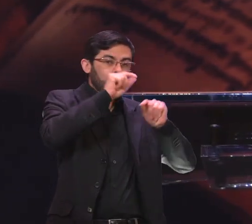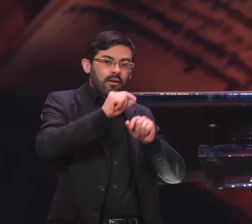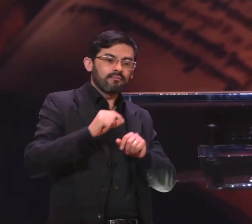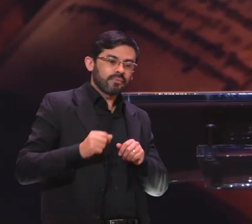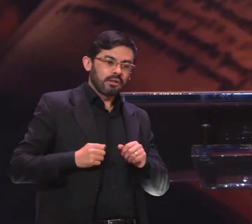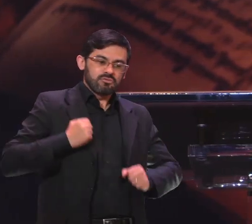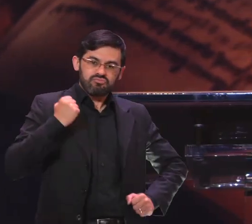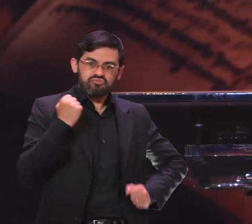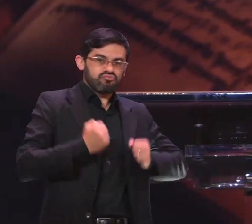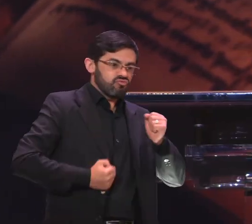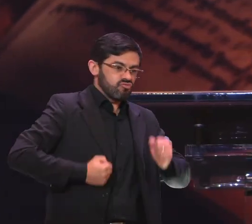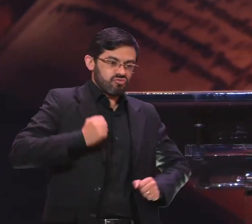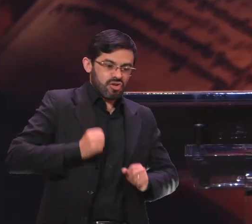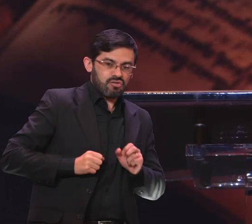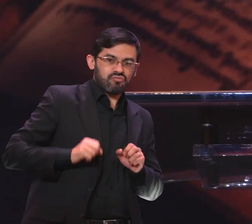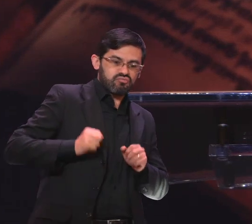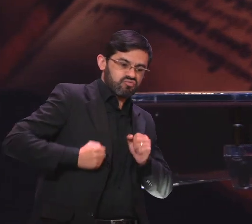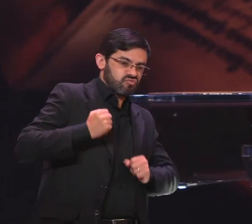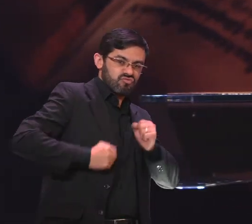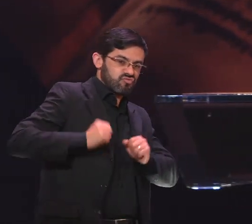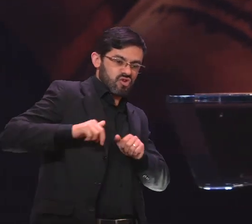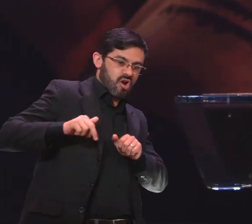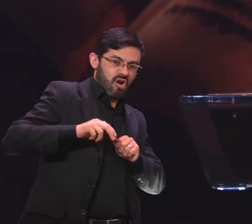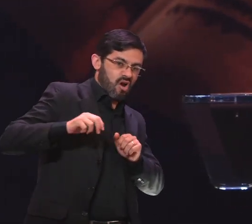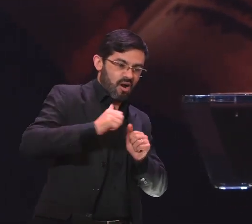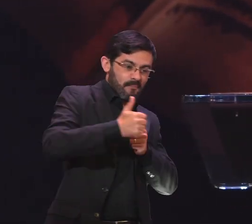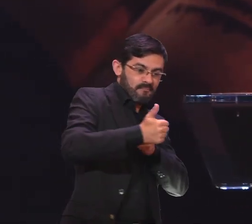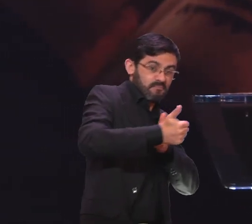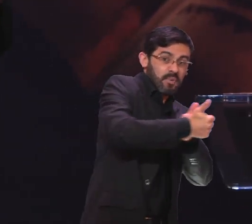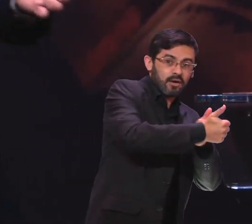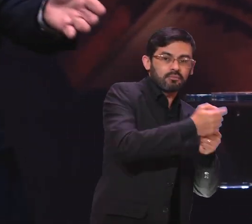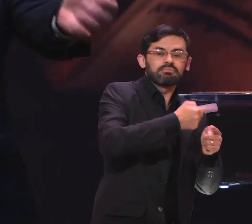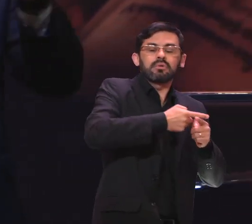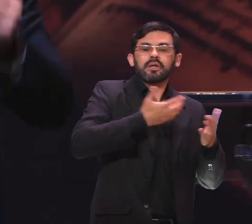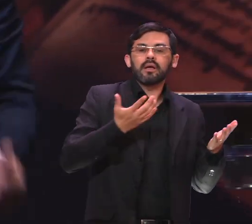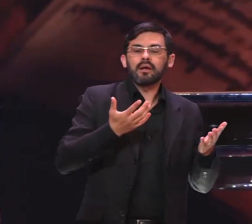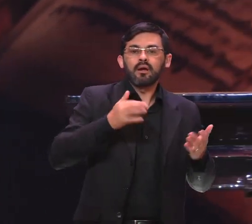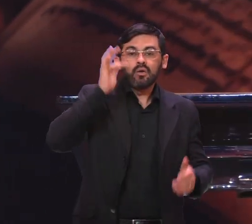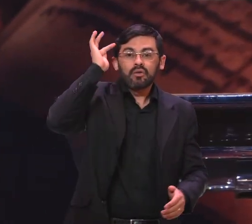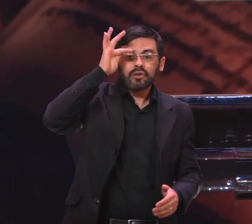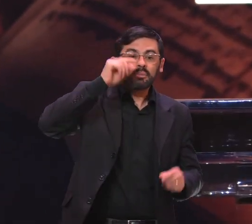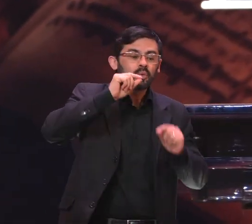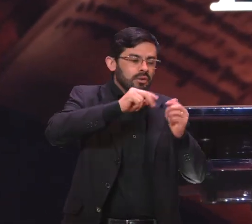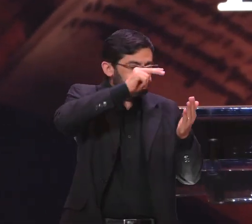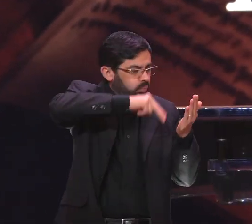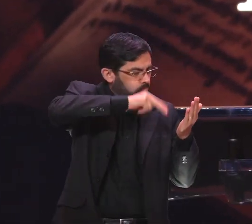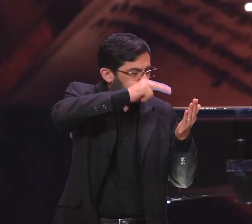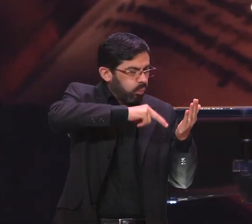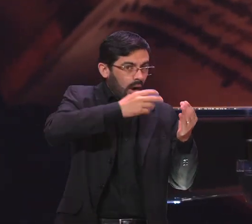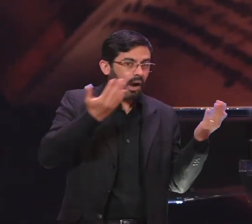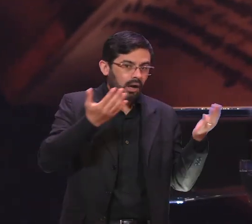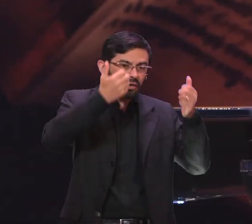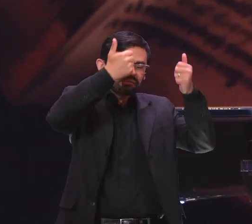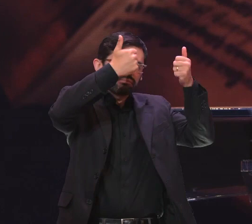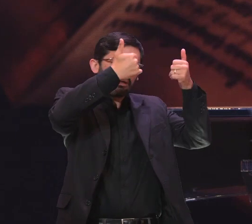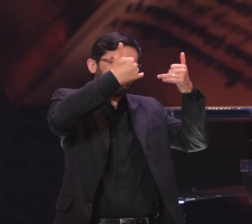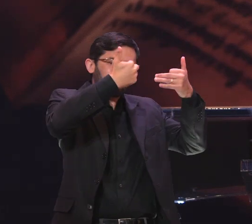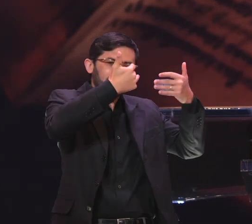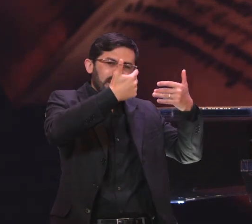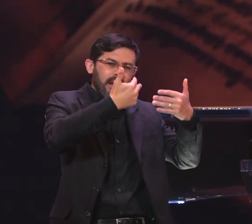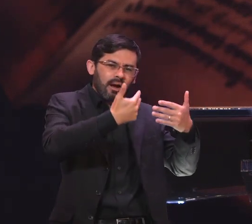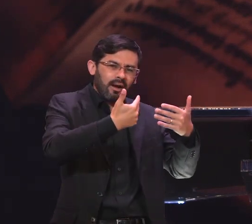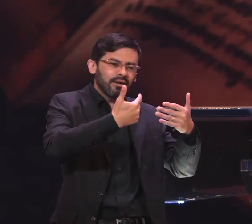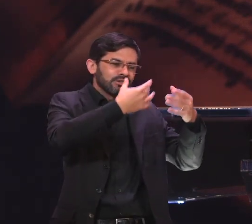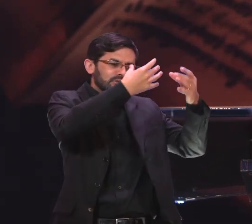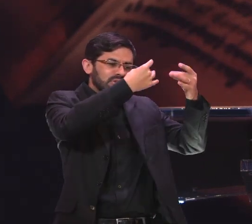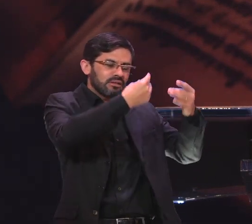corre atrás do carro. E ele começa a correr atrás do carro, porque Filipe está lendo a Bíblia, então agora ele começa a